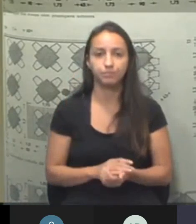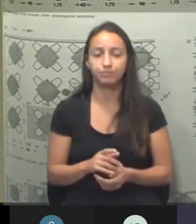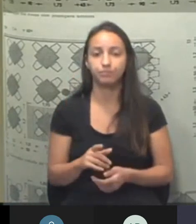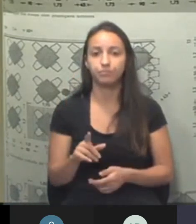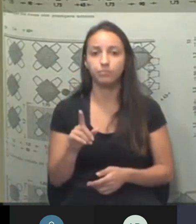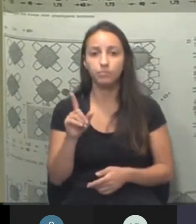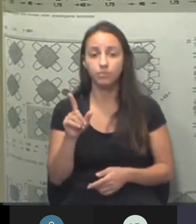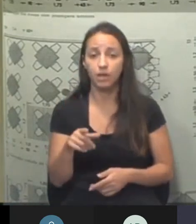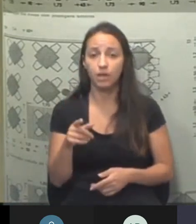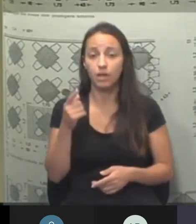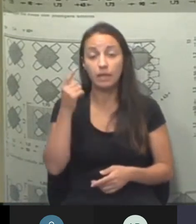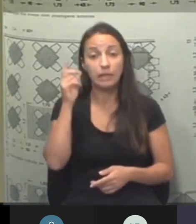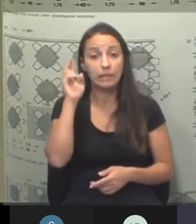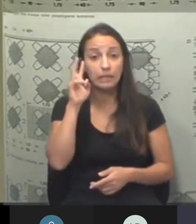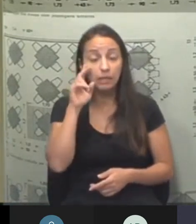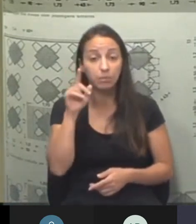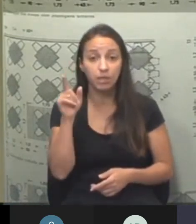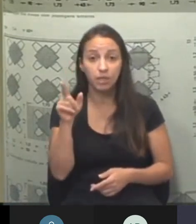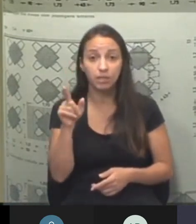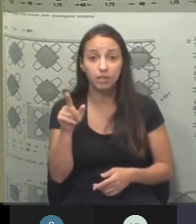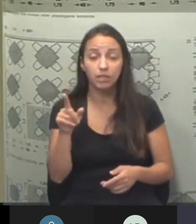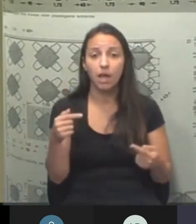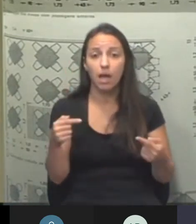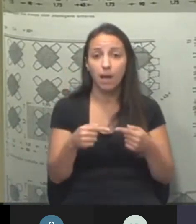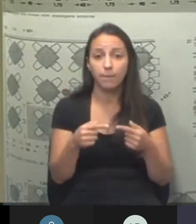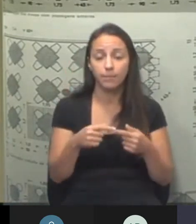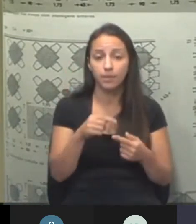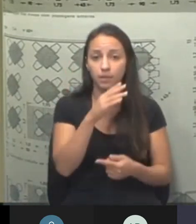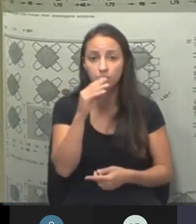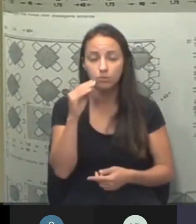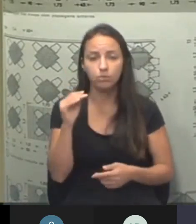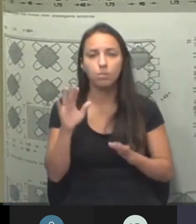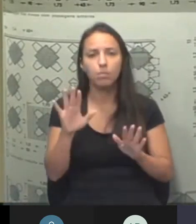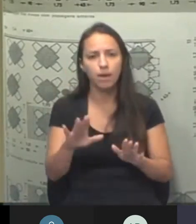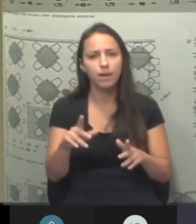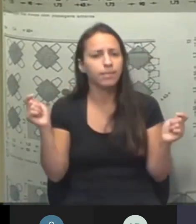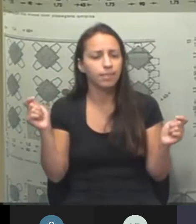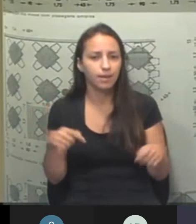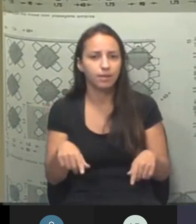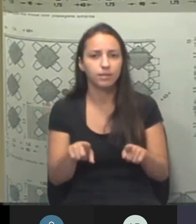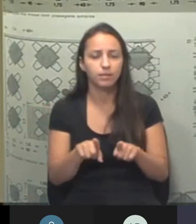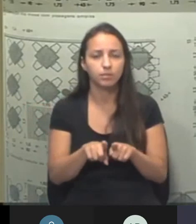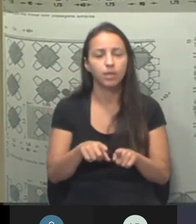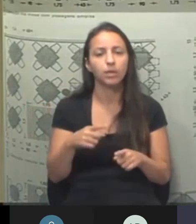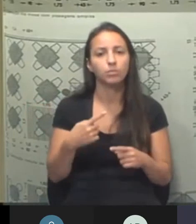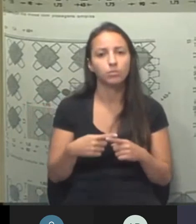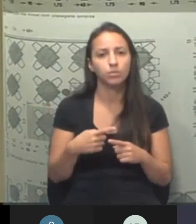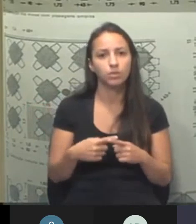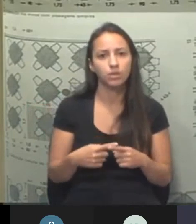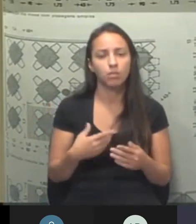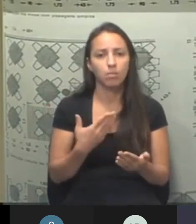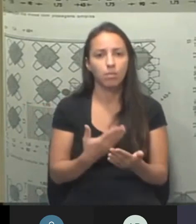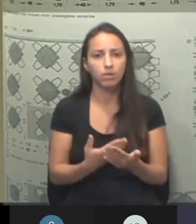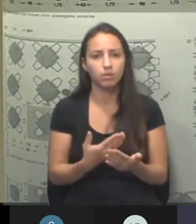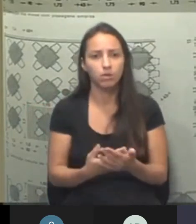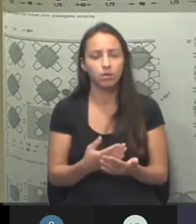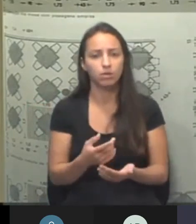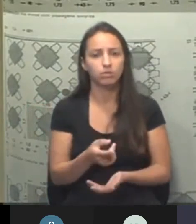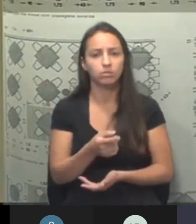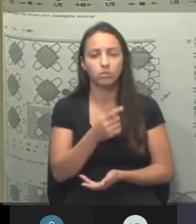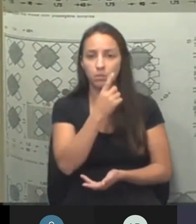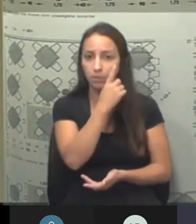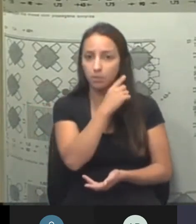aqui são adultos. Mas normalmente isso serve porque numa escola de primeiro ao 9º ano,